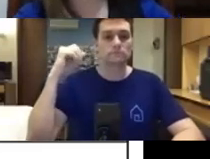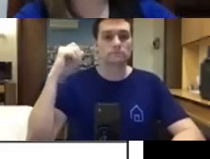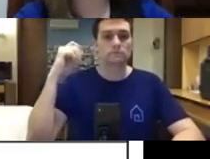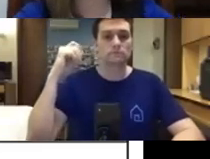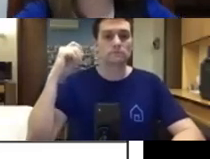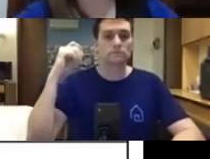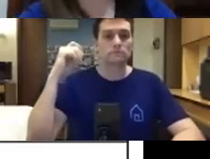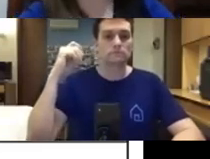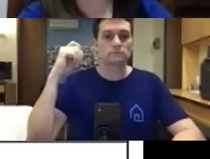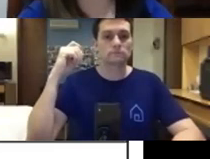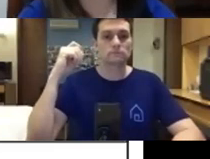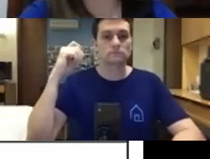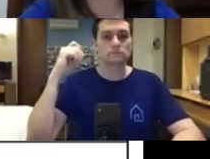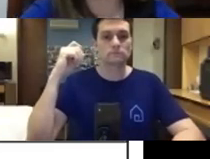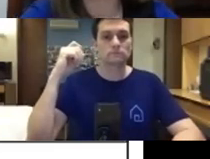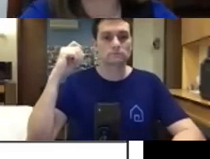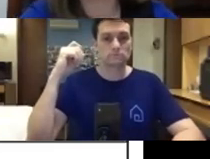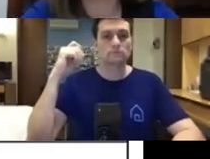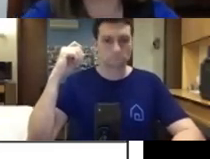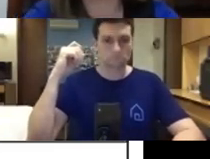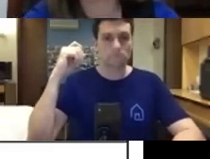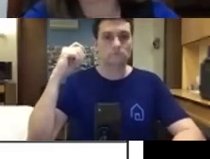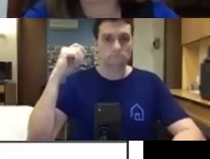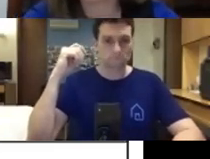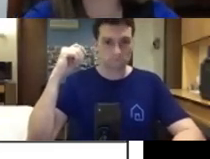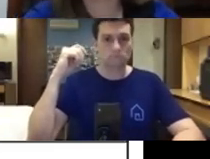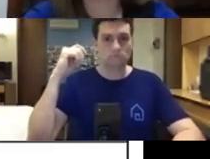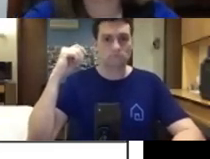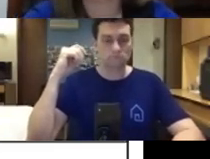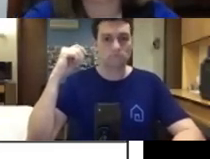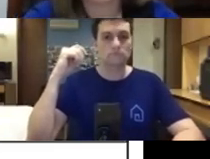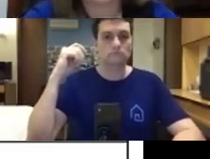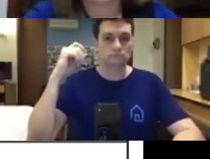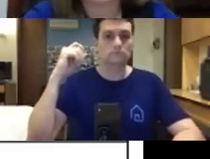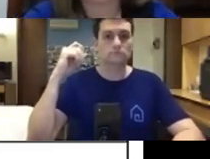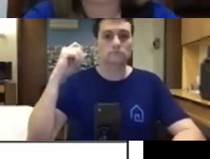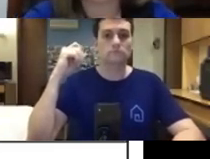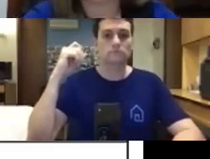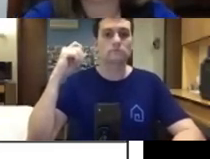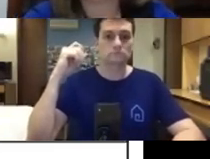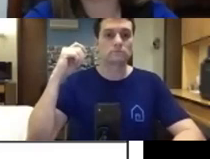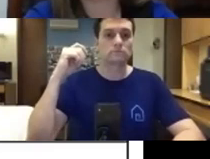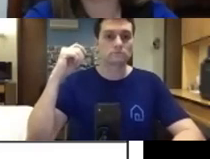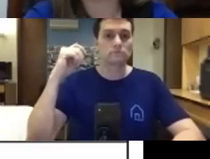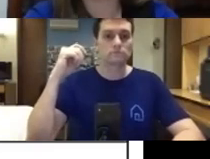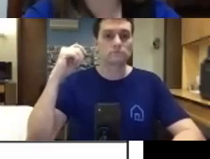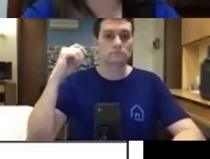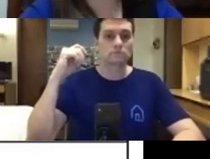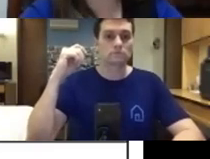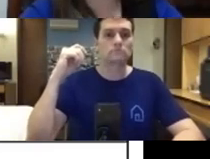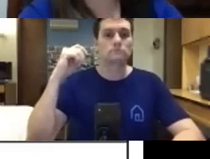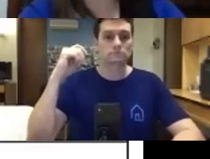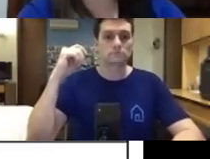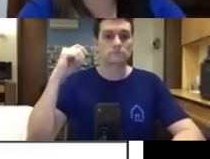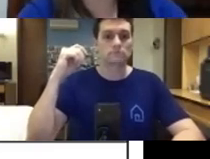subsolo. E a fumaça, nem foi a temperatura, fumaça quente, né? Ou seja, a temperatura subiu pelo shaft, eu acho que era